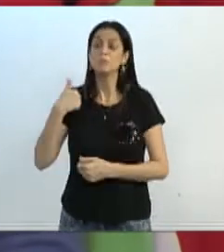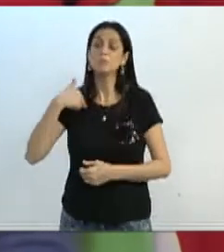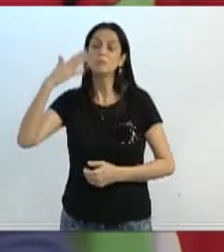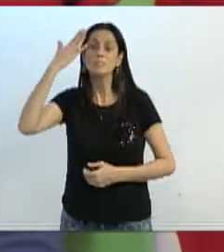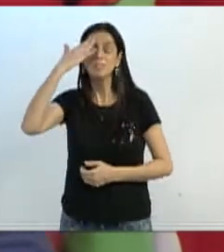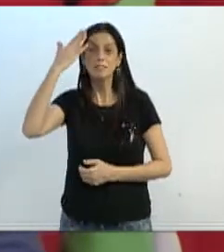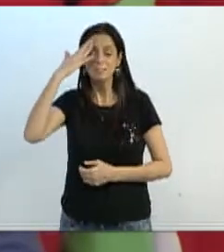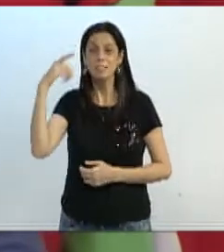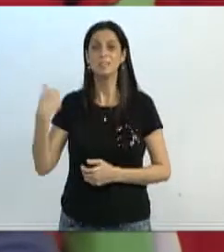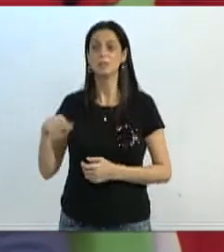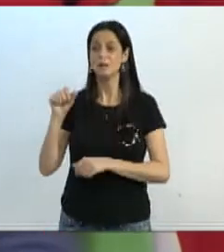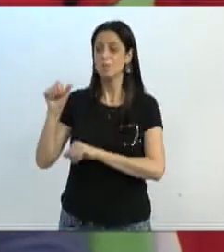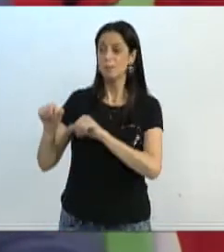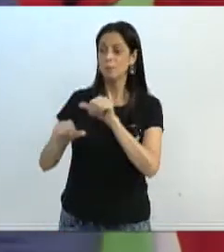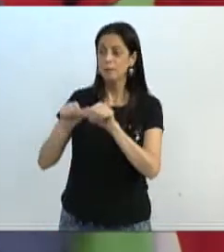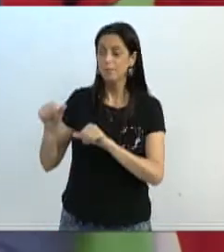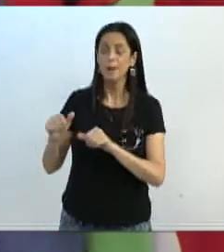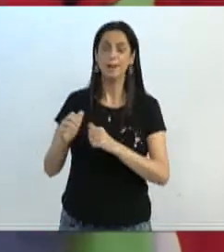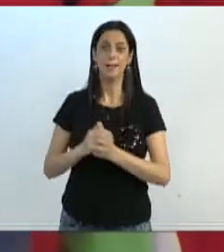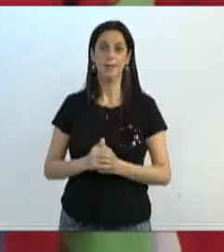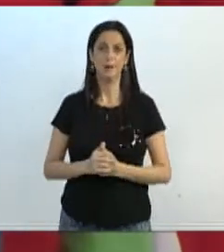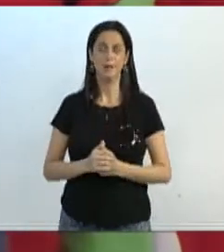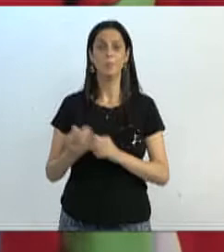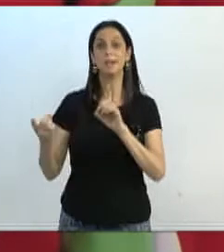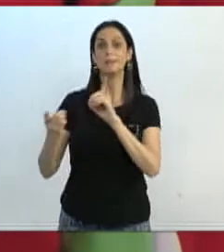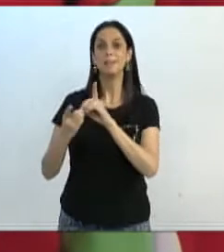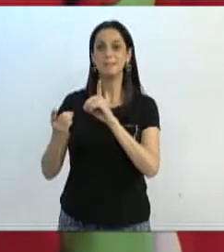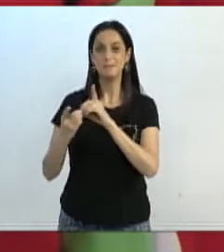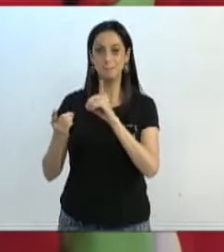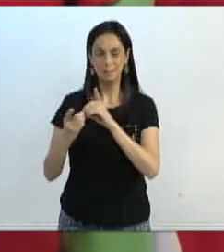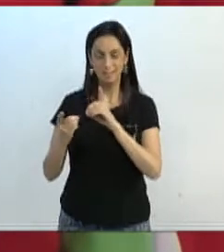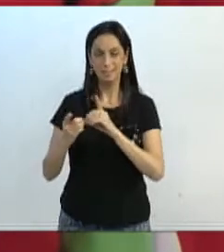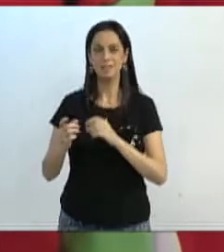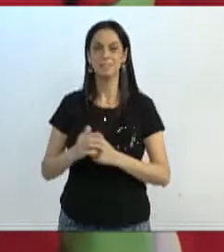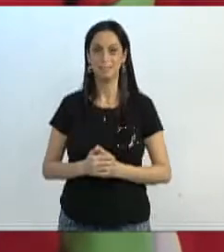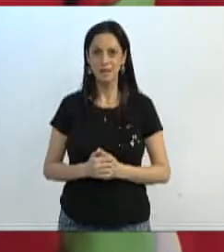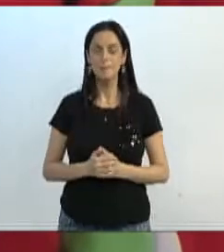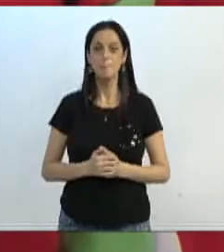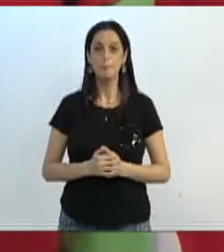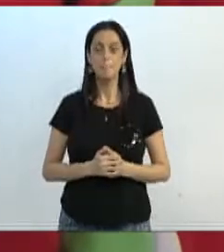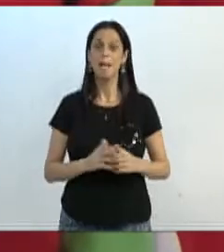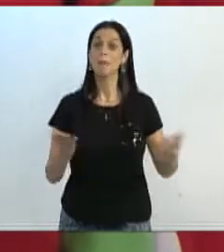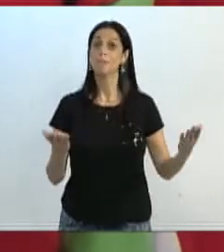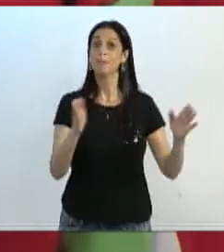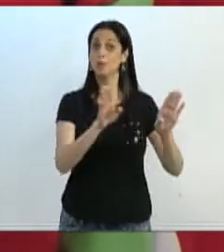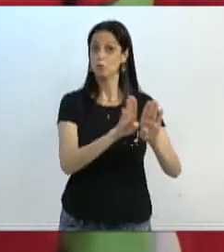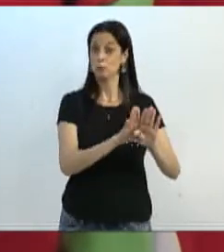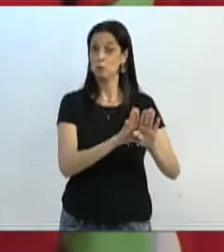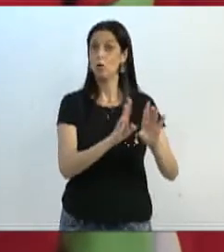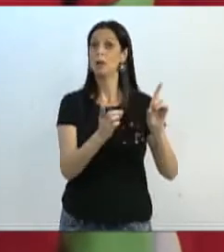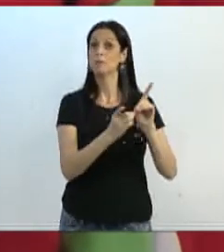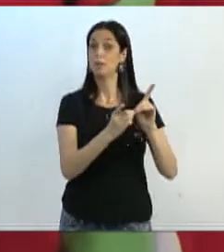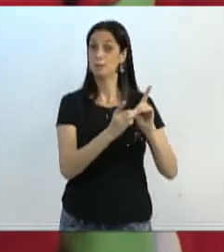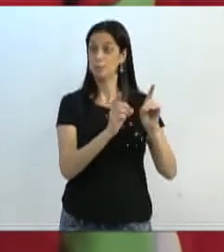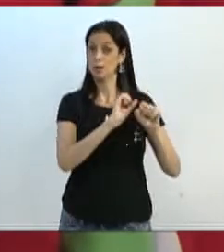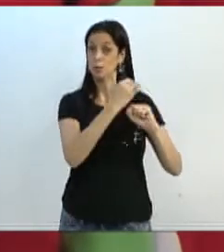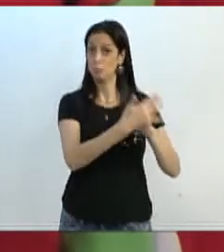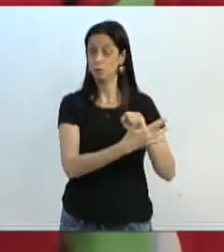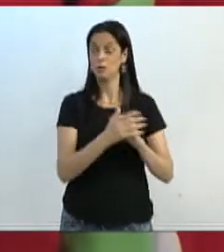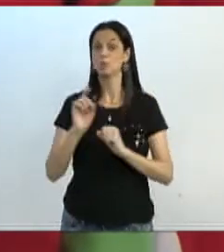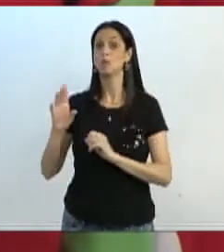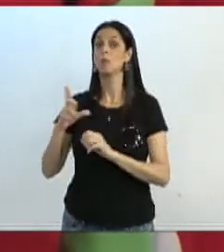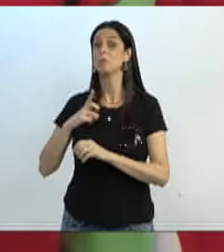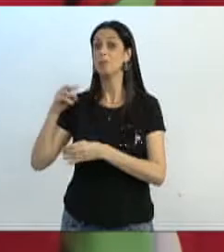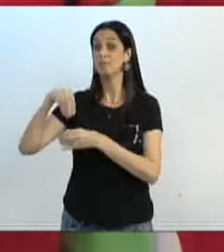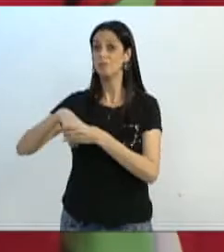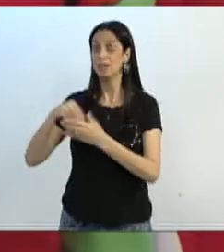sim, modificar esse atendimento para um outro pavilhão, mas a comunidade precisa ser mais orientada com relação a isso. Concedo